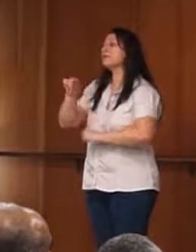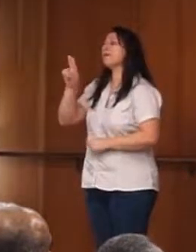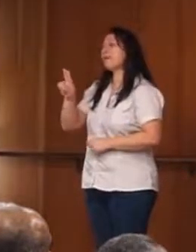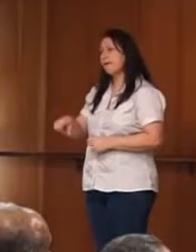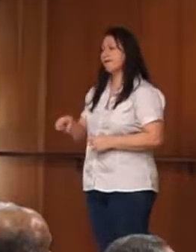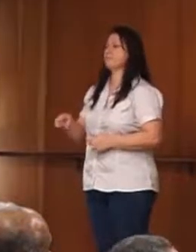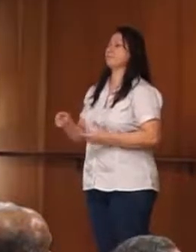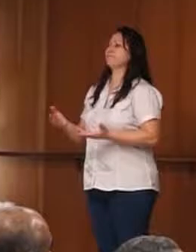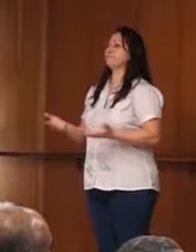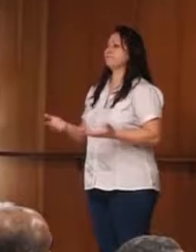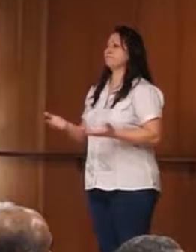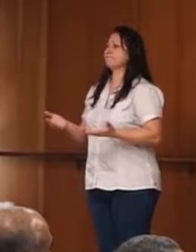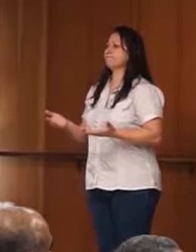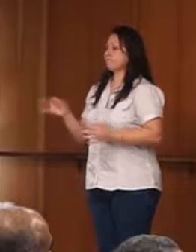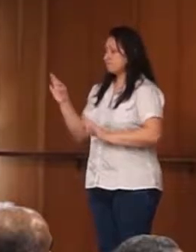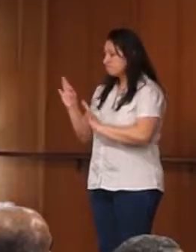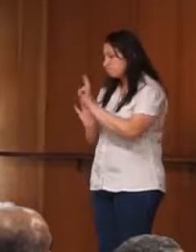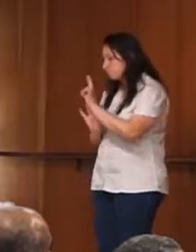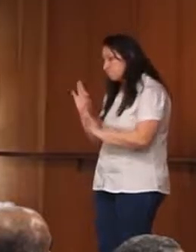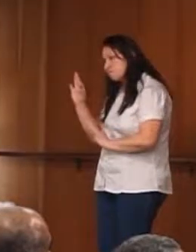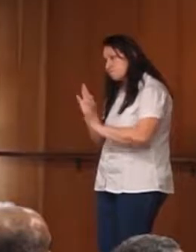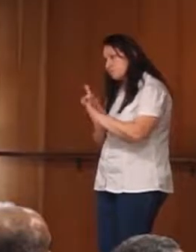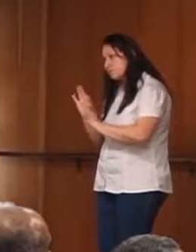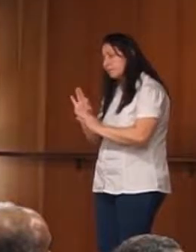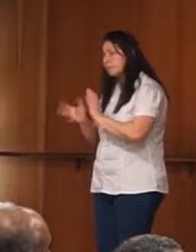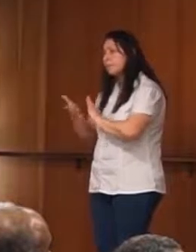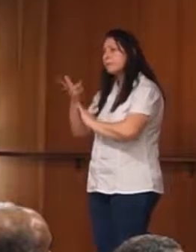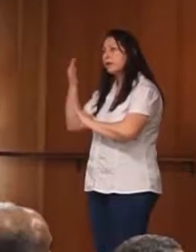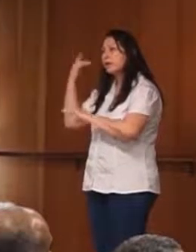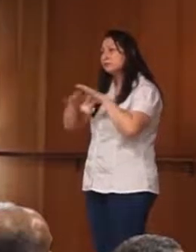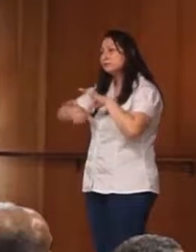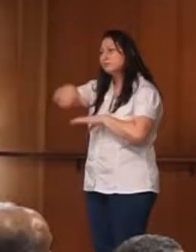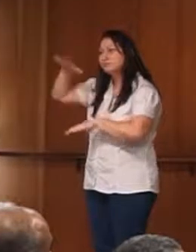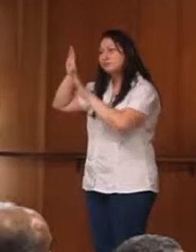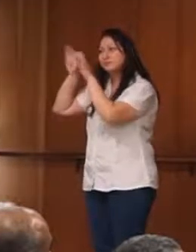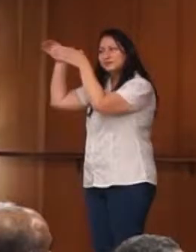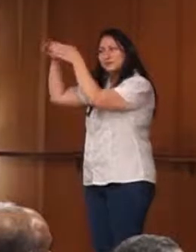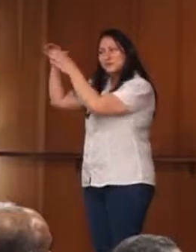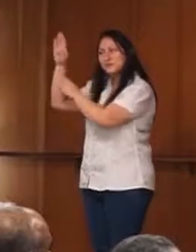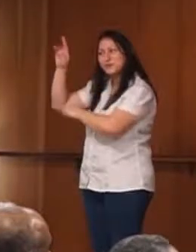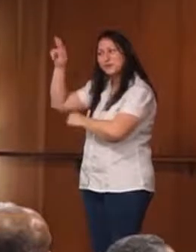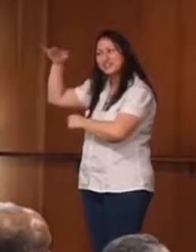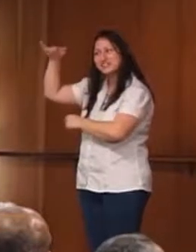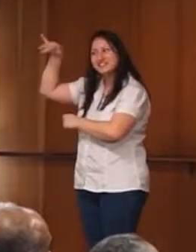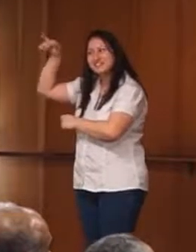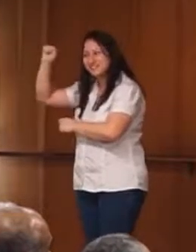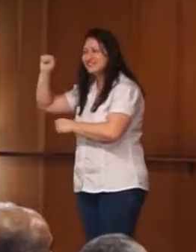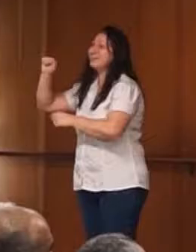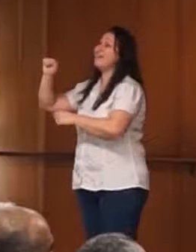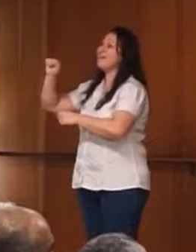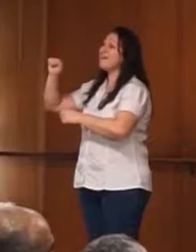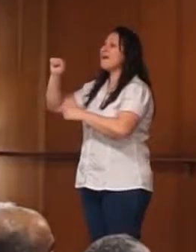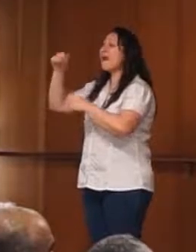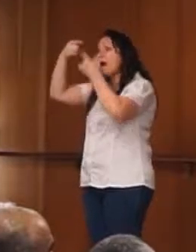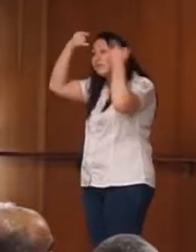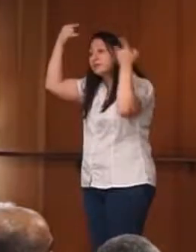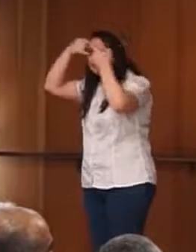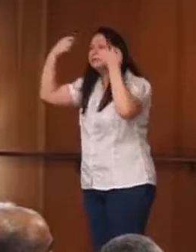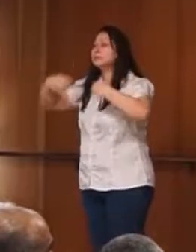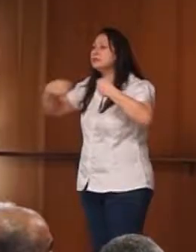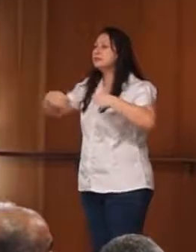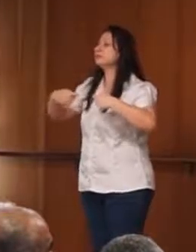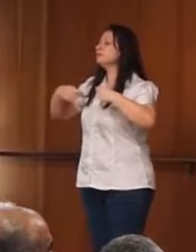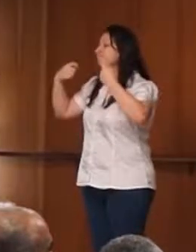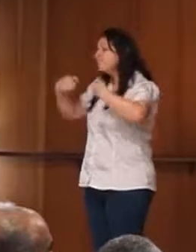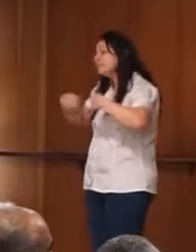na formulação, né, das revoluções burguesas capitalistas, a desigualdade é uma consequência necessária do